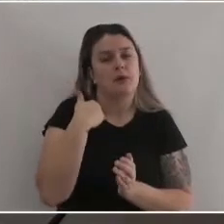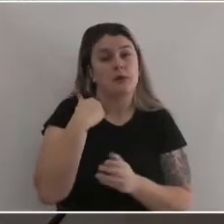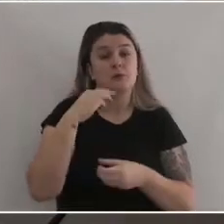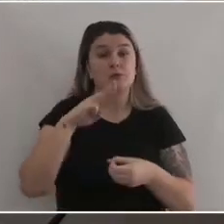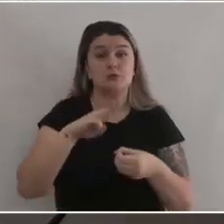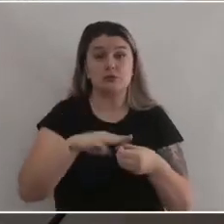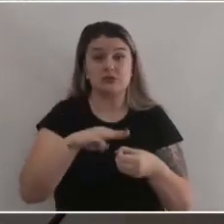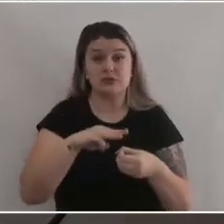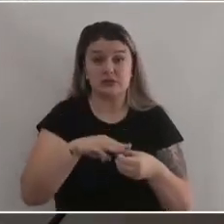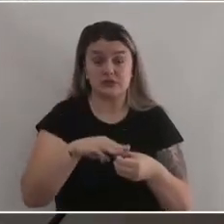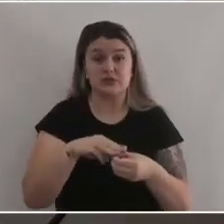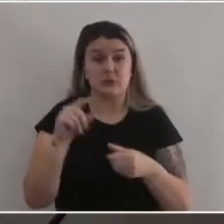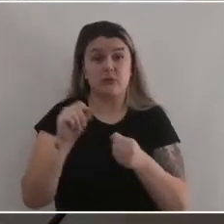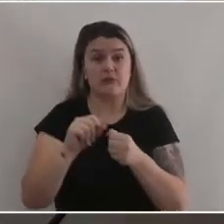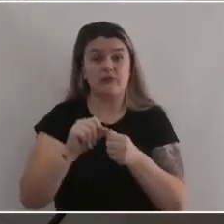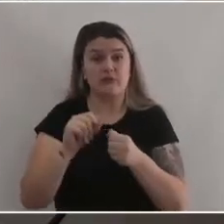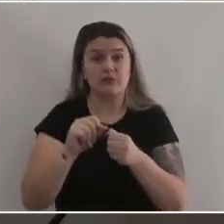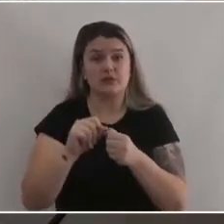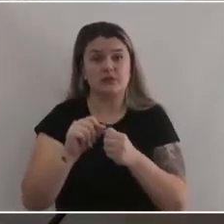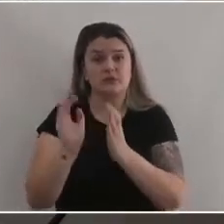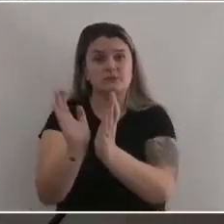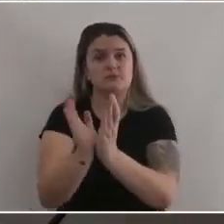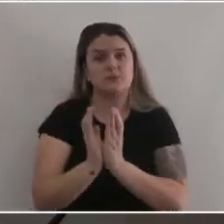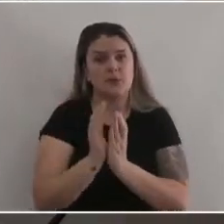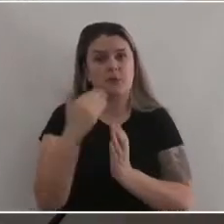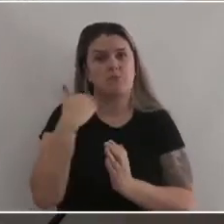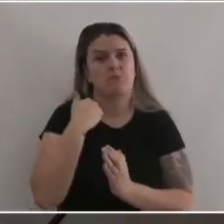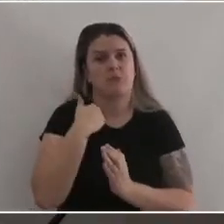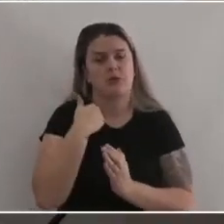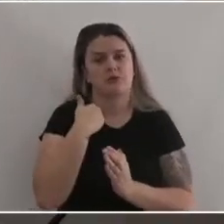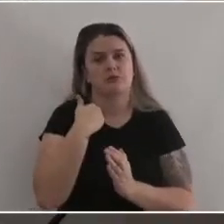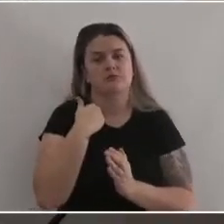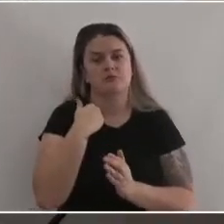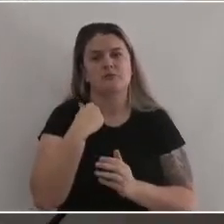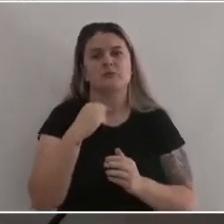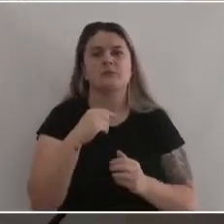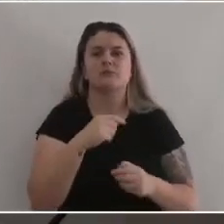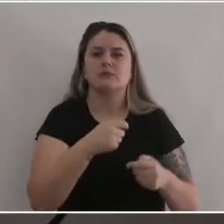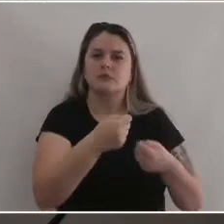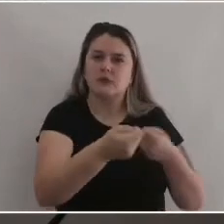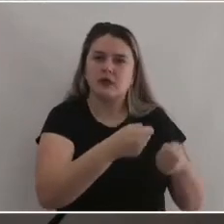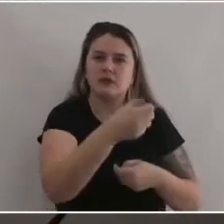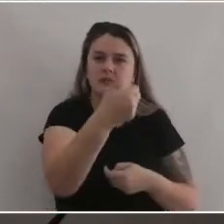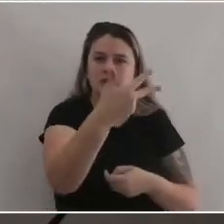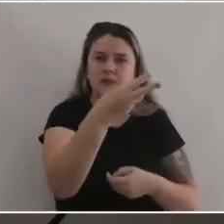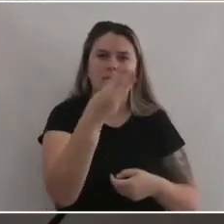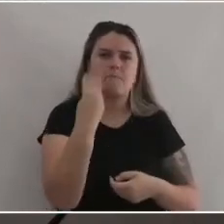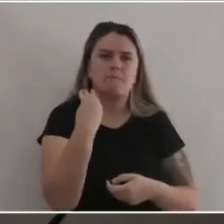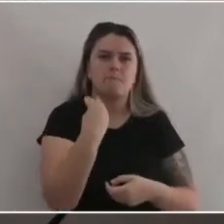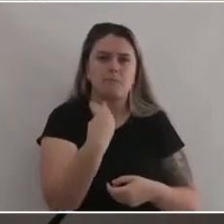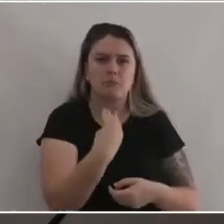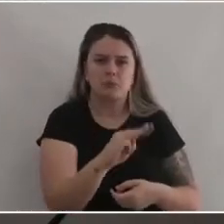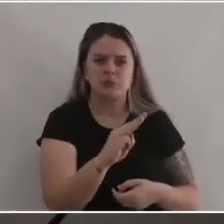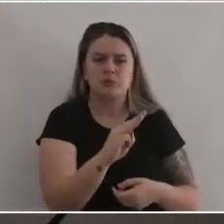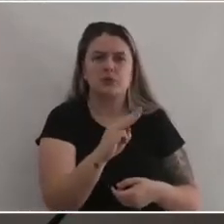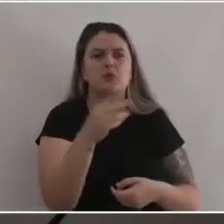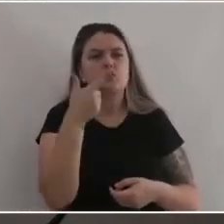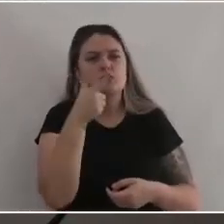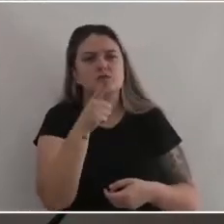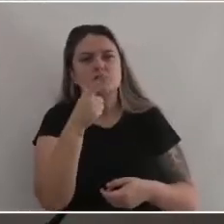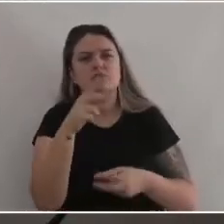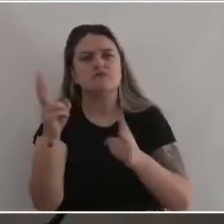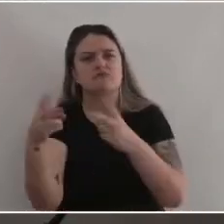município faz. Então, nesse caso, tivemos orçado 3.510.000,